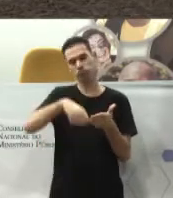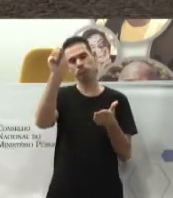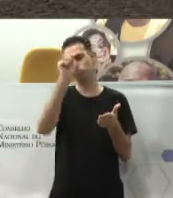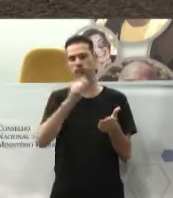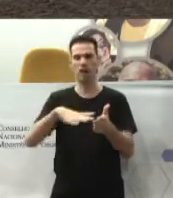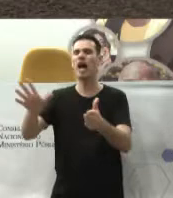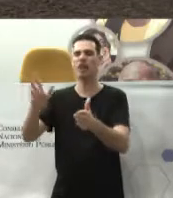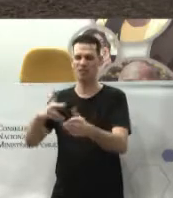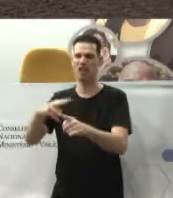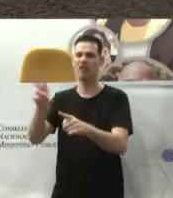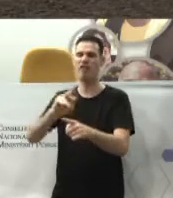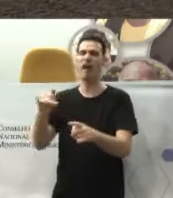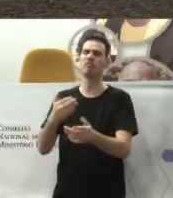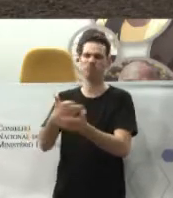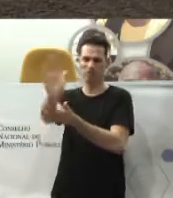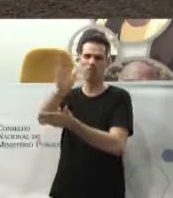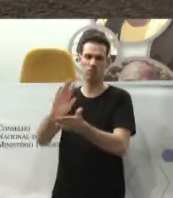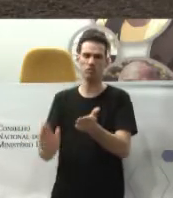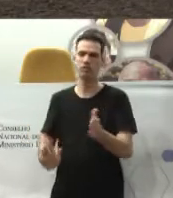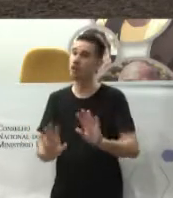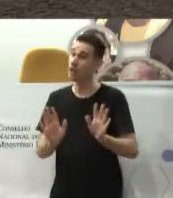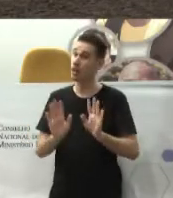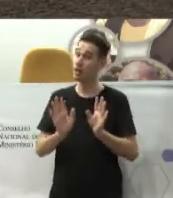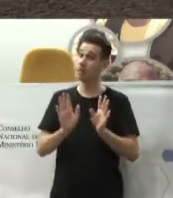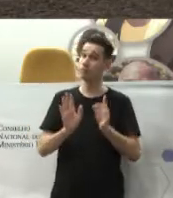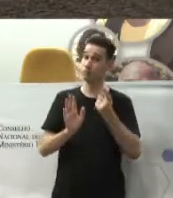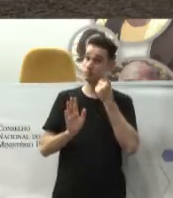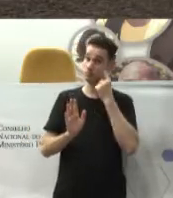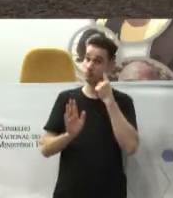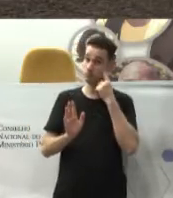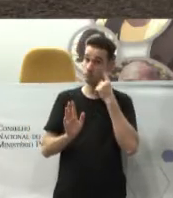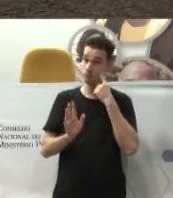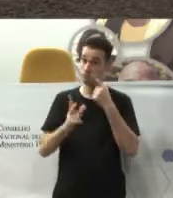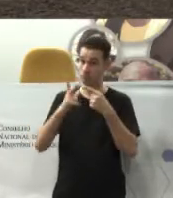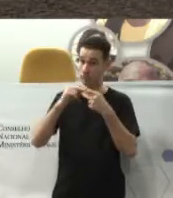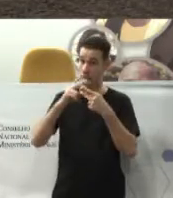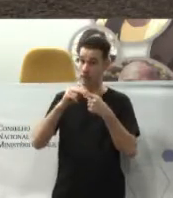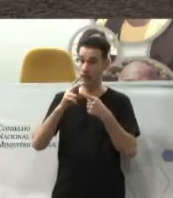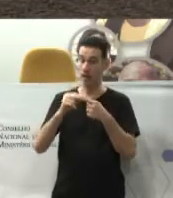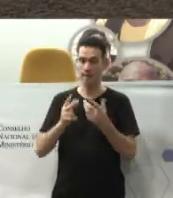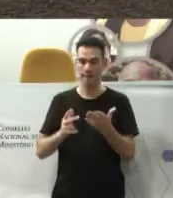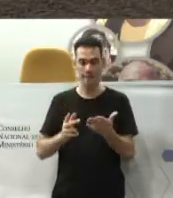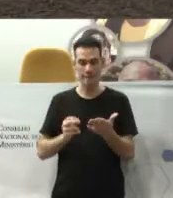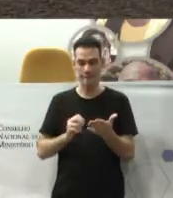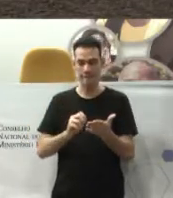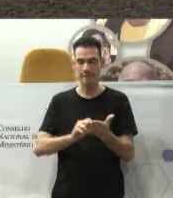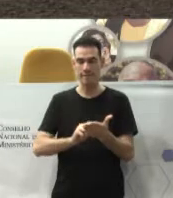adorei essa parte da fala da Cíntia. É isso. A tentação da caneta é muito forte.